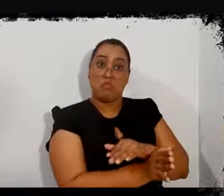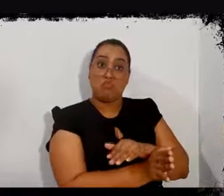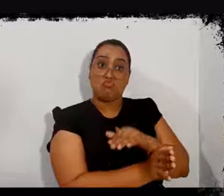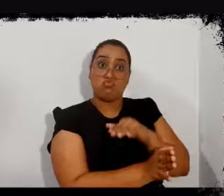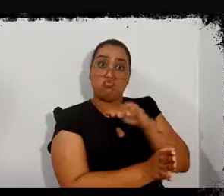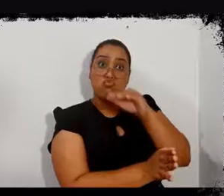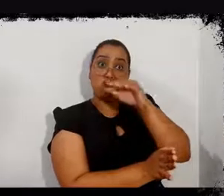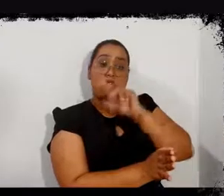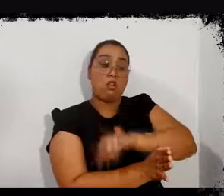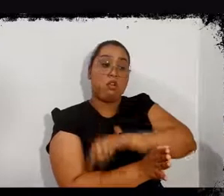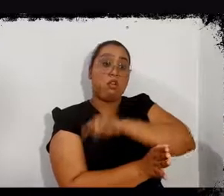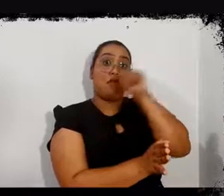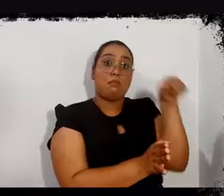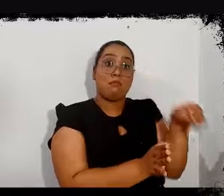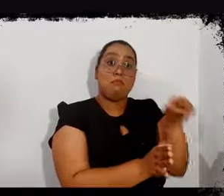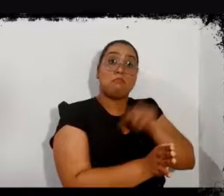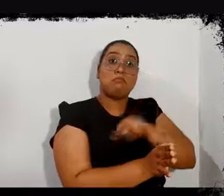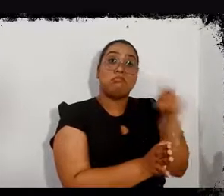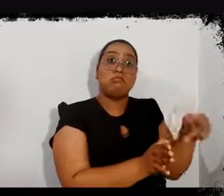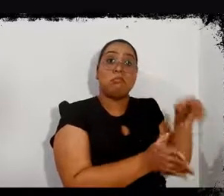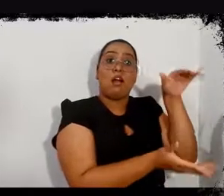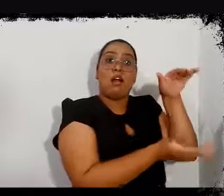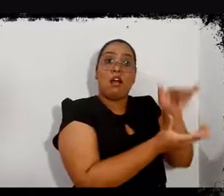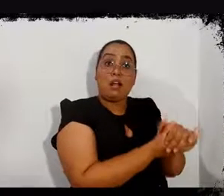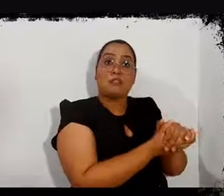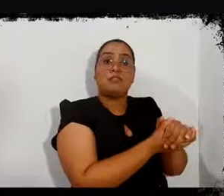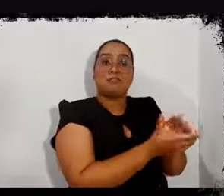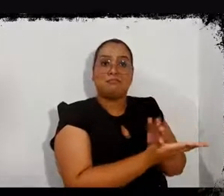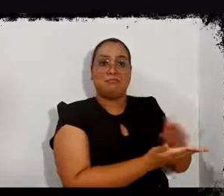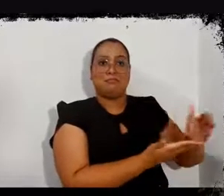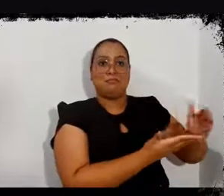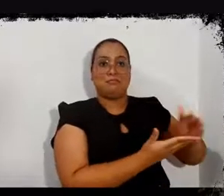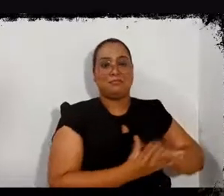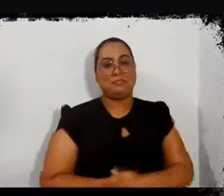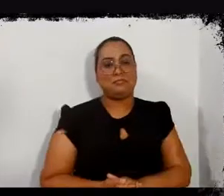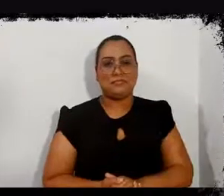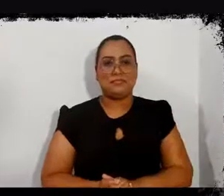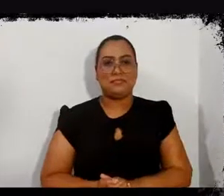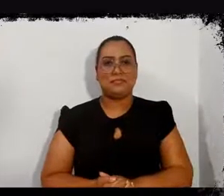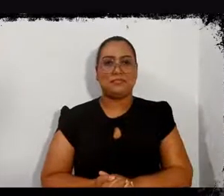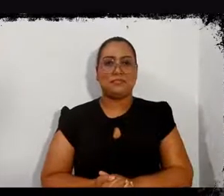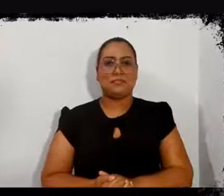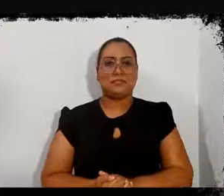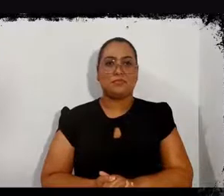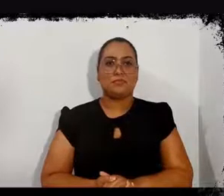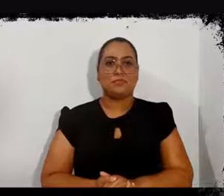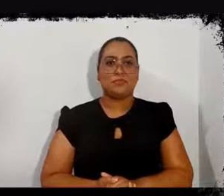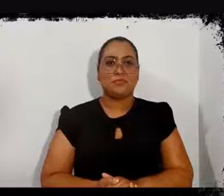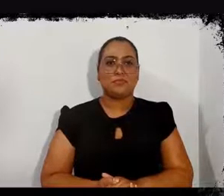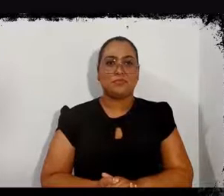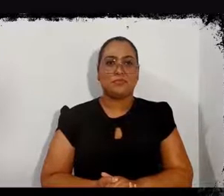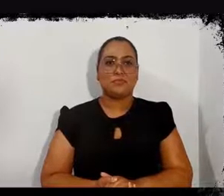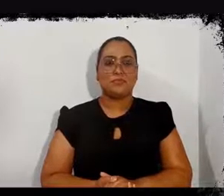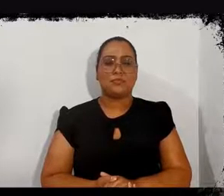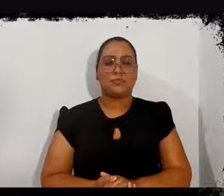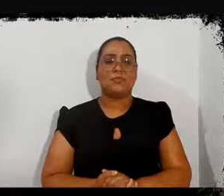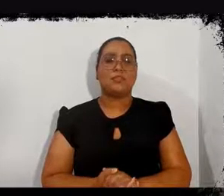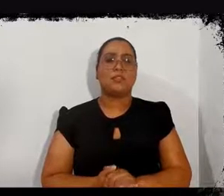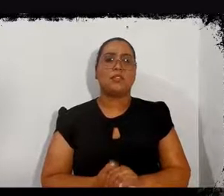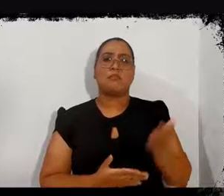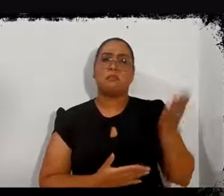para a juventude, e os contos Barba Azul e Henrique Topete